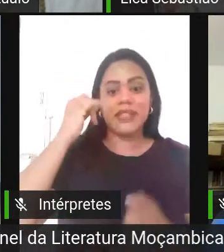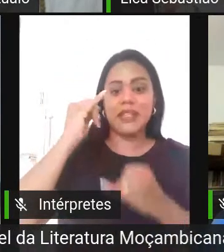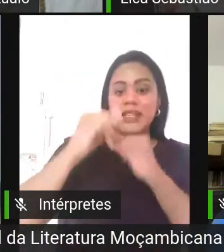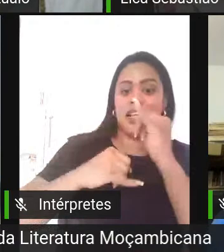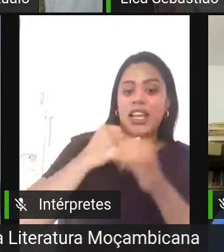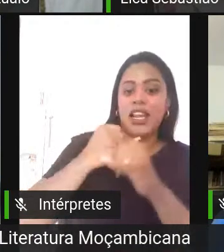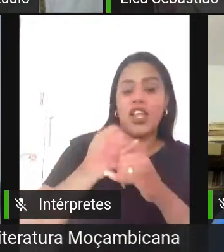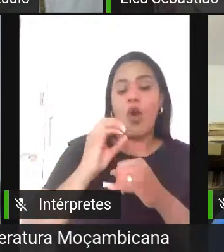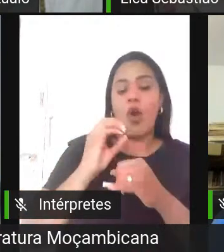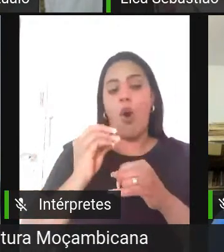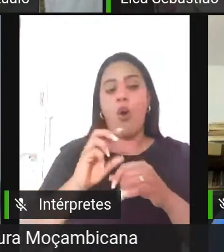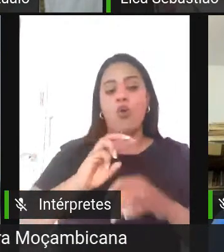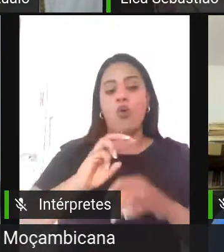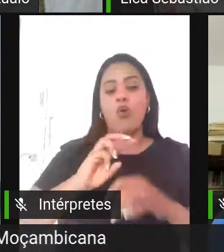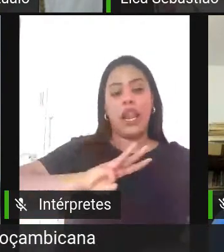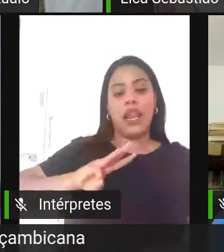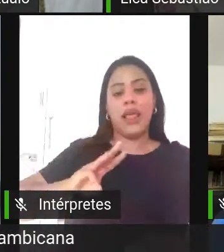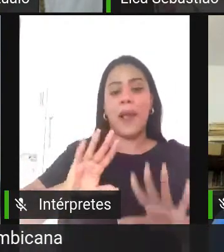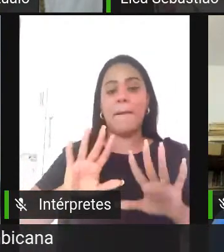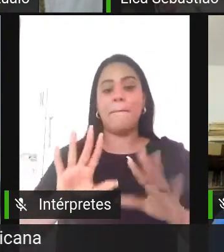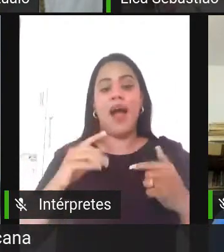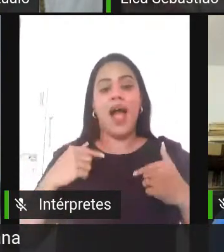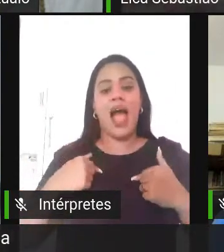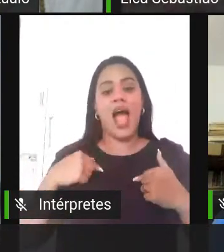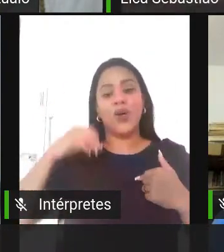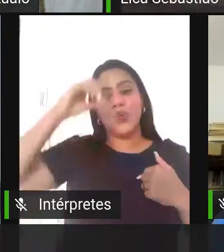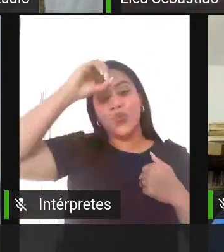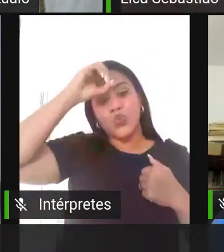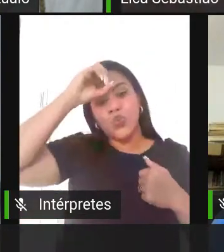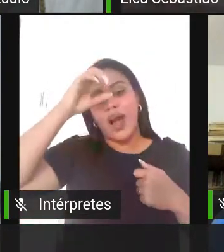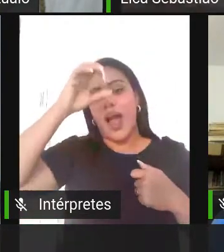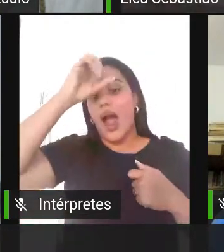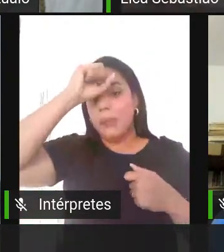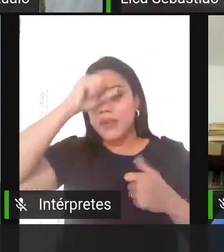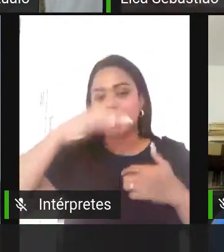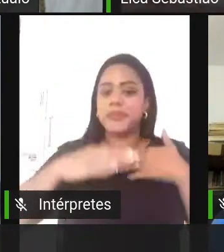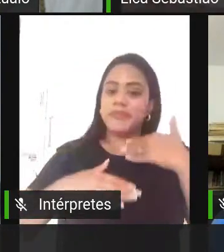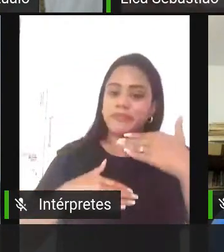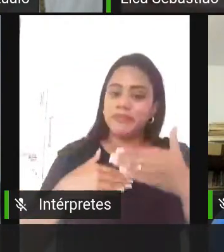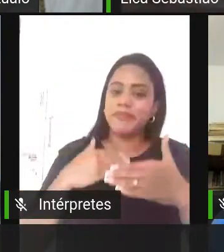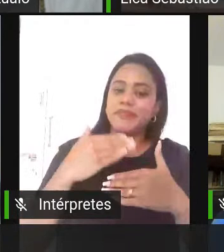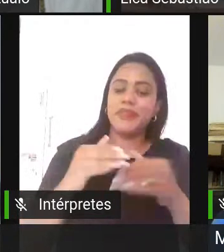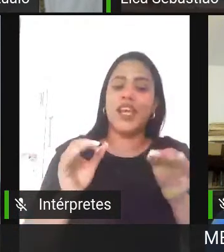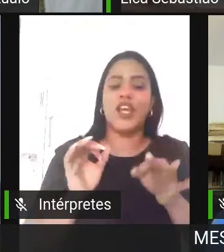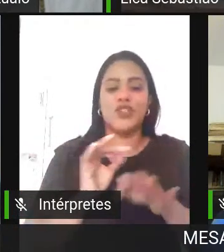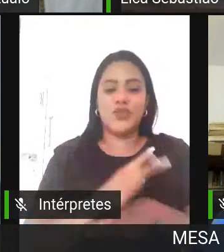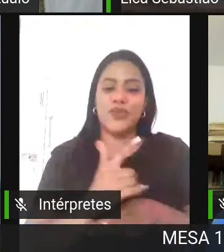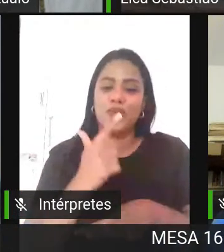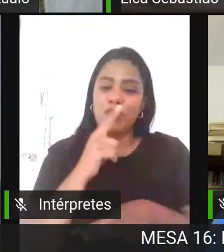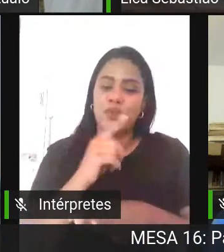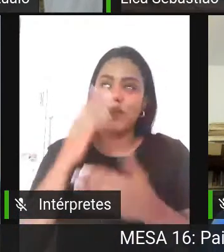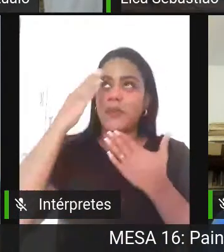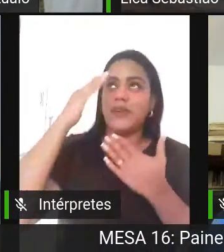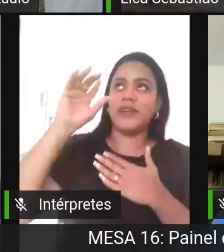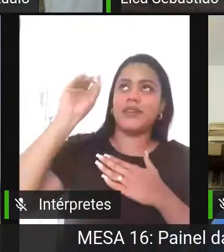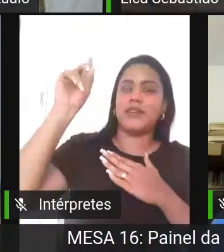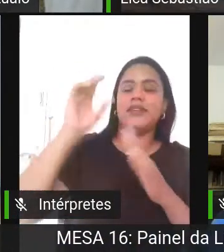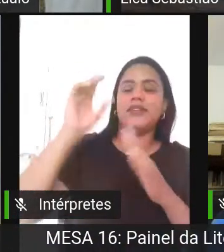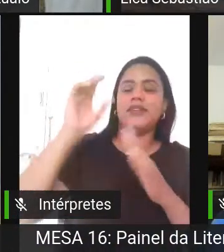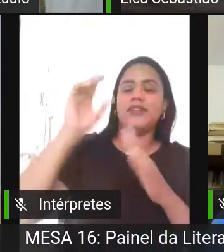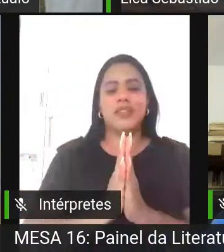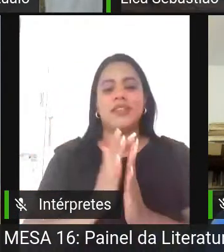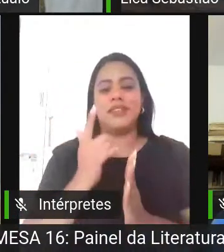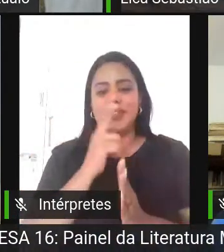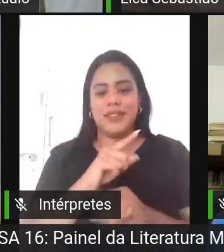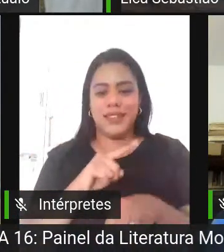inclusive, conseguiu ajudar-me nesse sentido e resolvemos o problema e, enfim. Graças a Deus, estamos cá e cheguei a tempo. Bem,